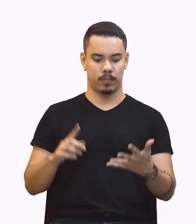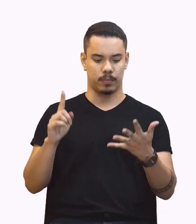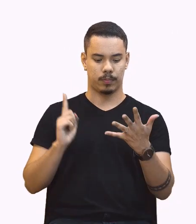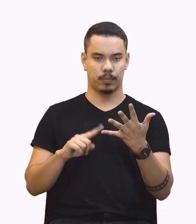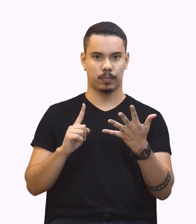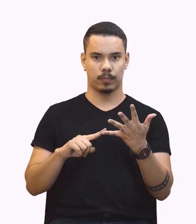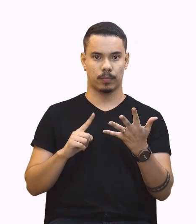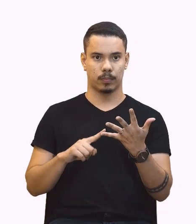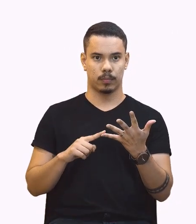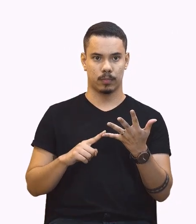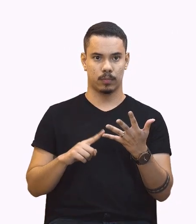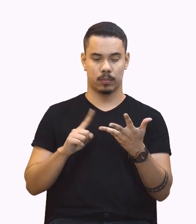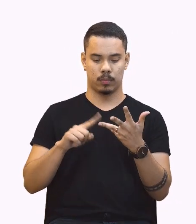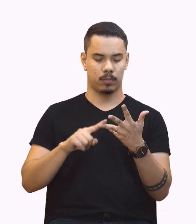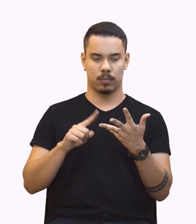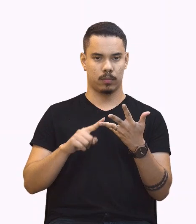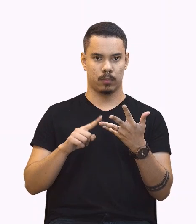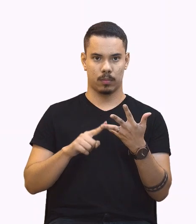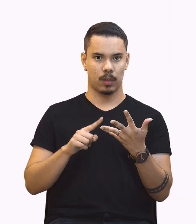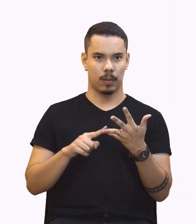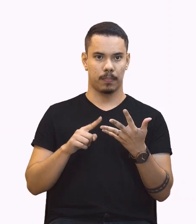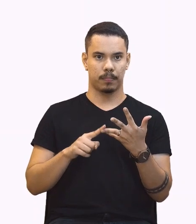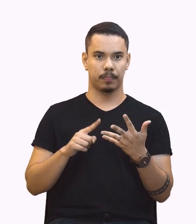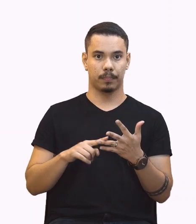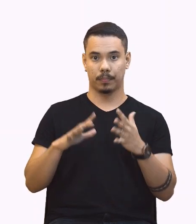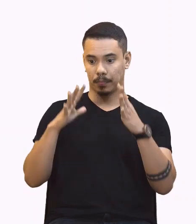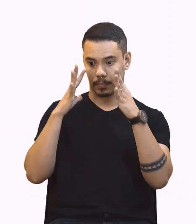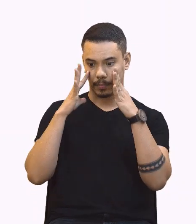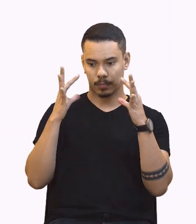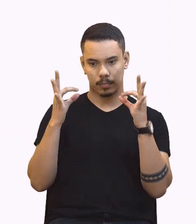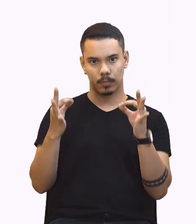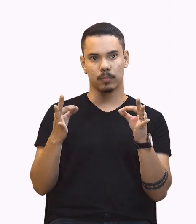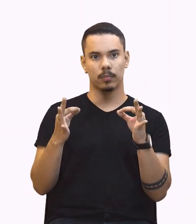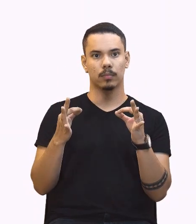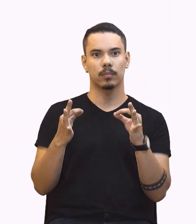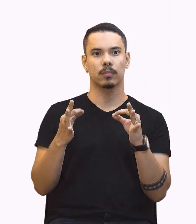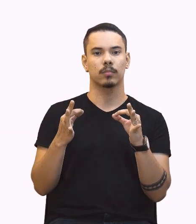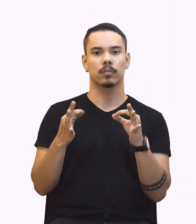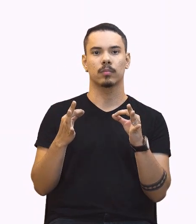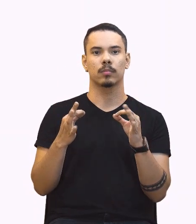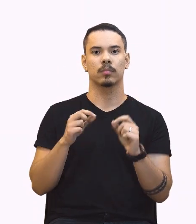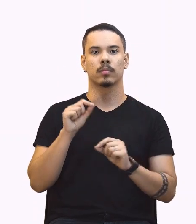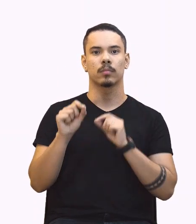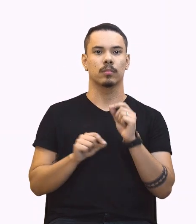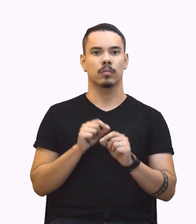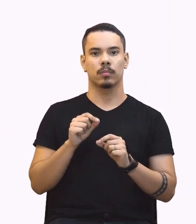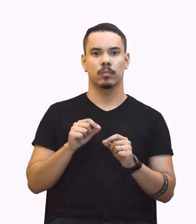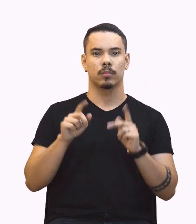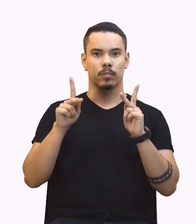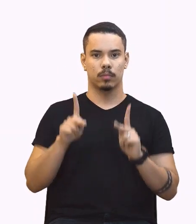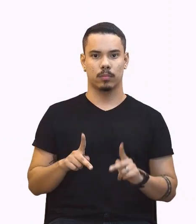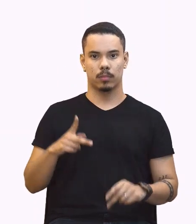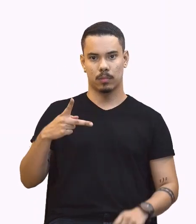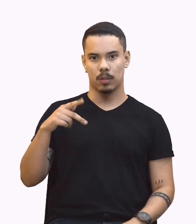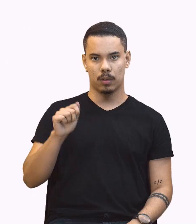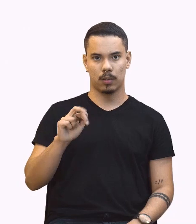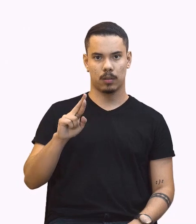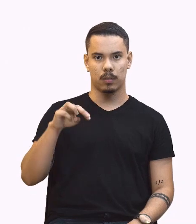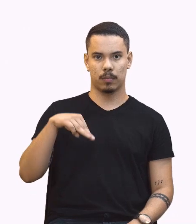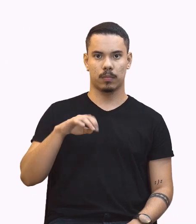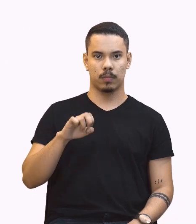atendo-se, ele vai se atentar à oposição de Parmênides de